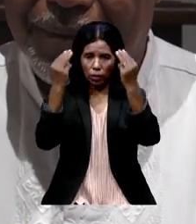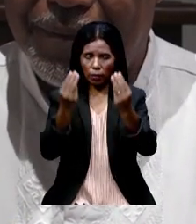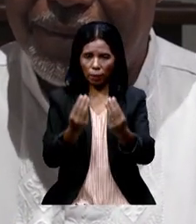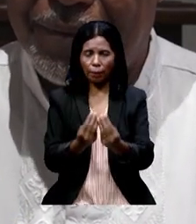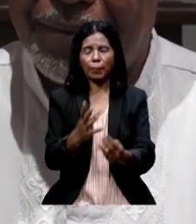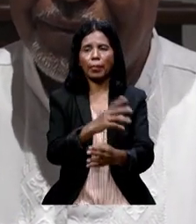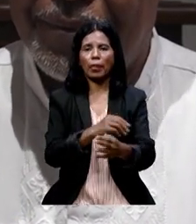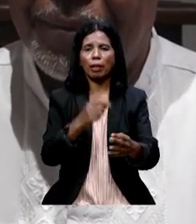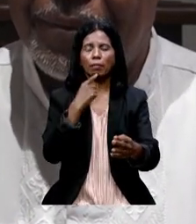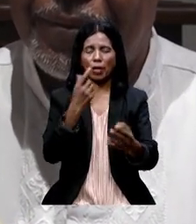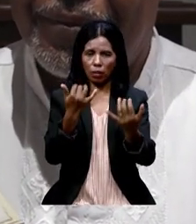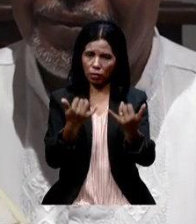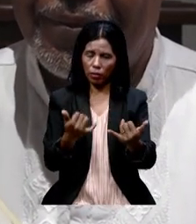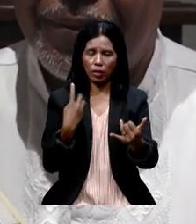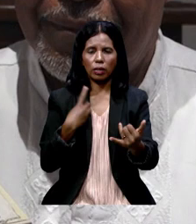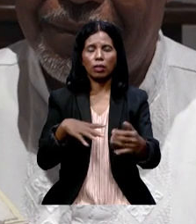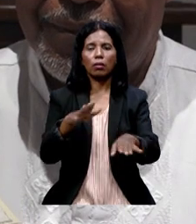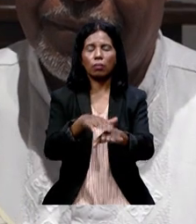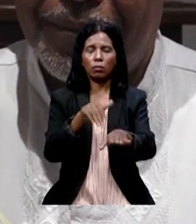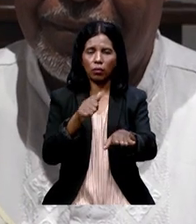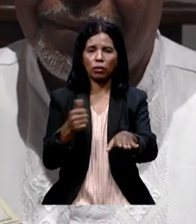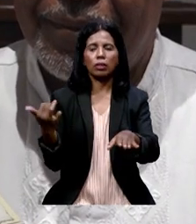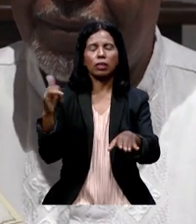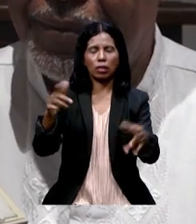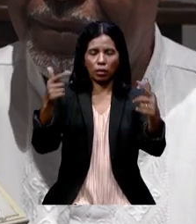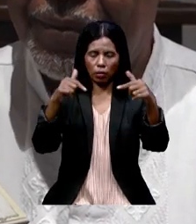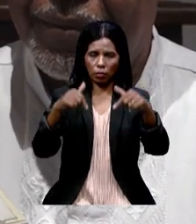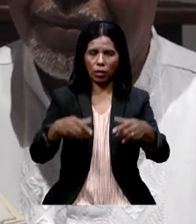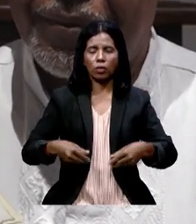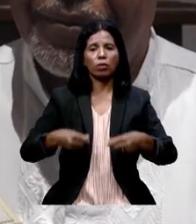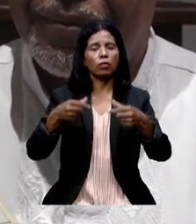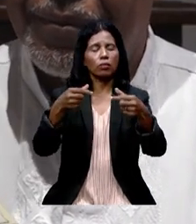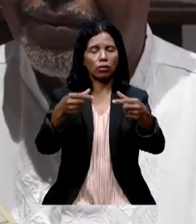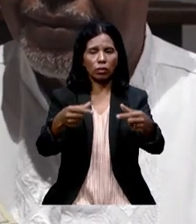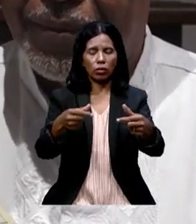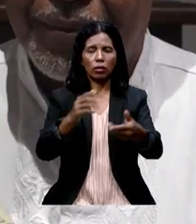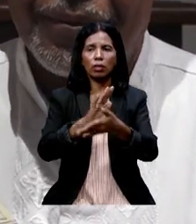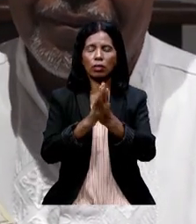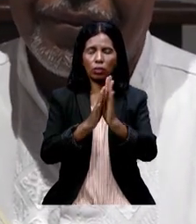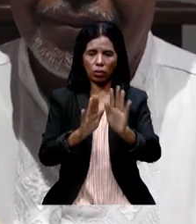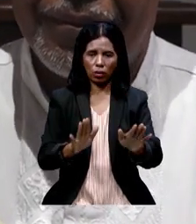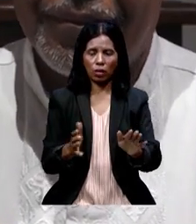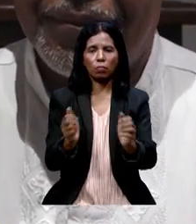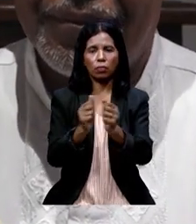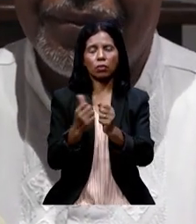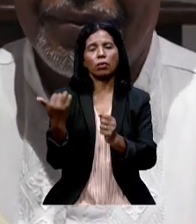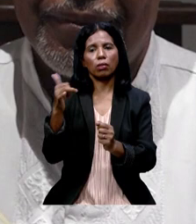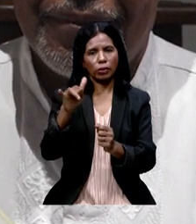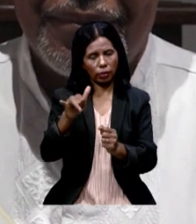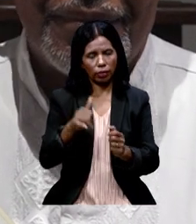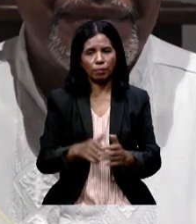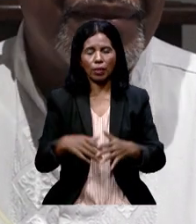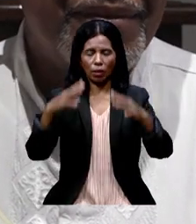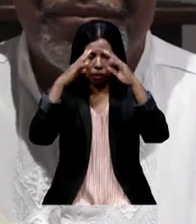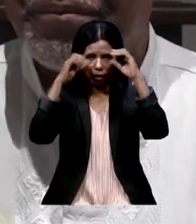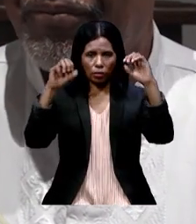nós alimentamos esta convivência pacífica e amigável entre nós.